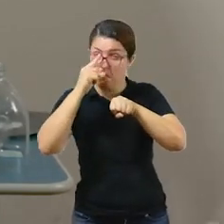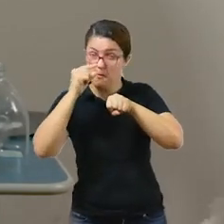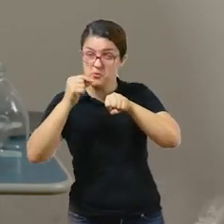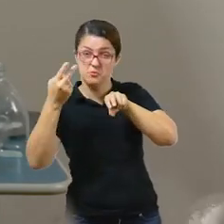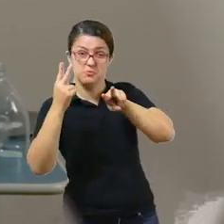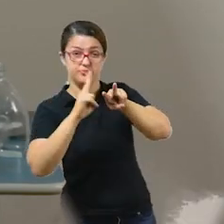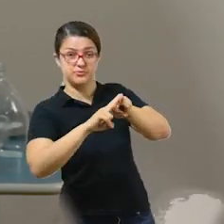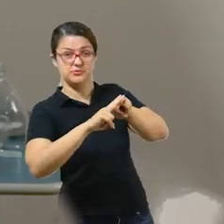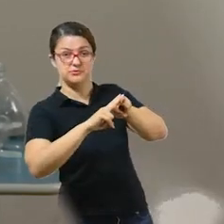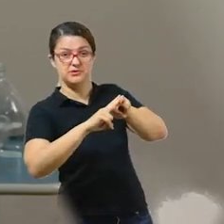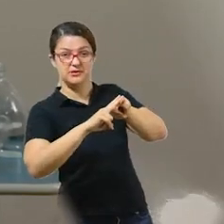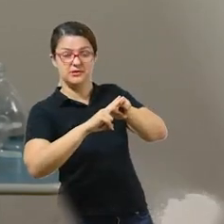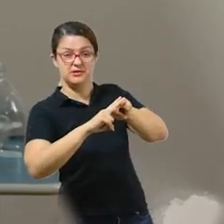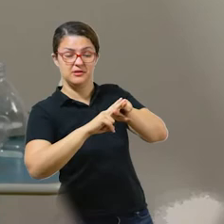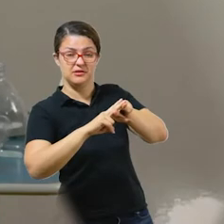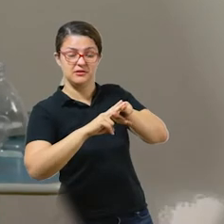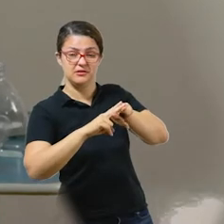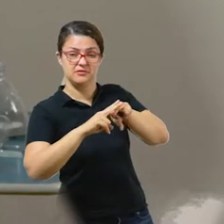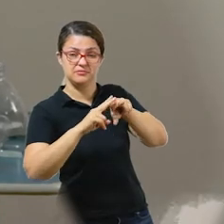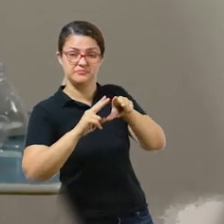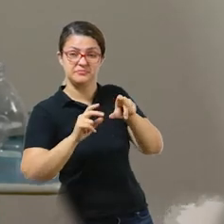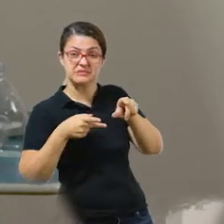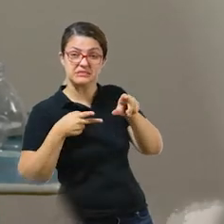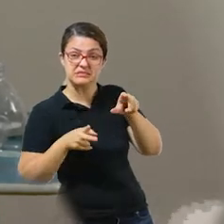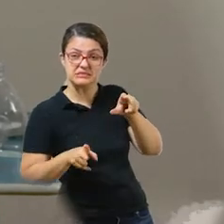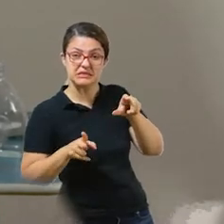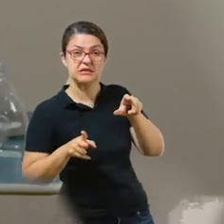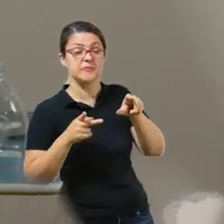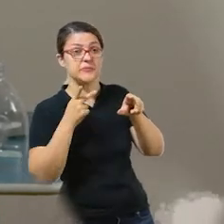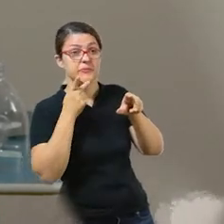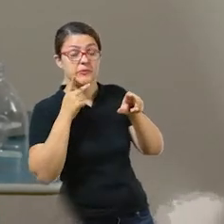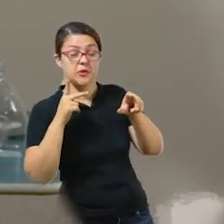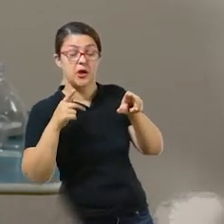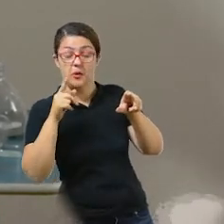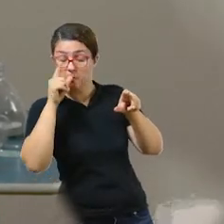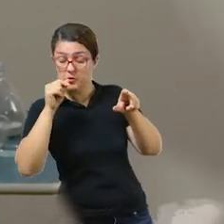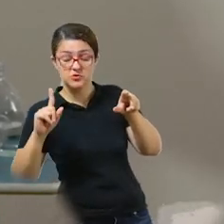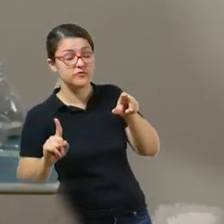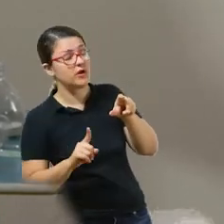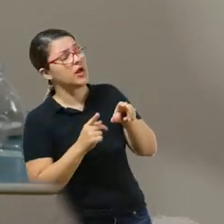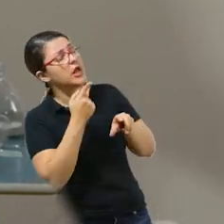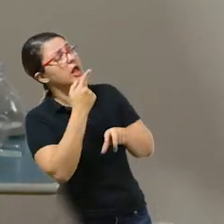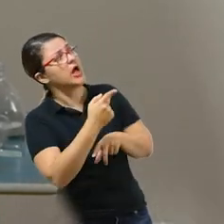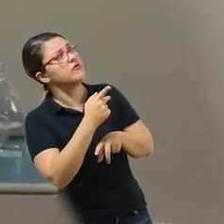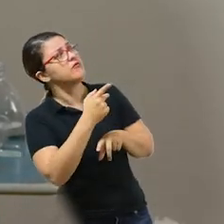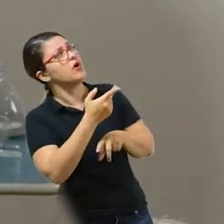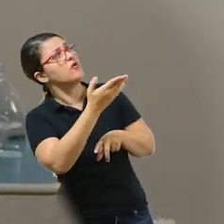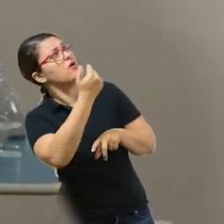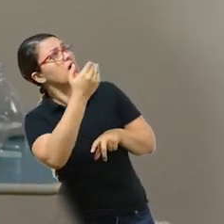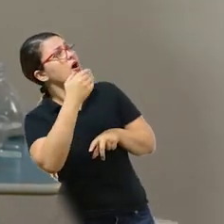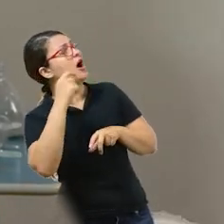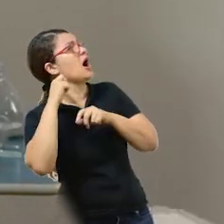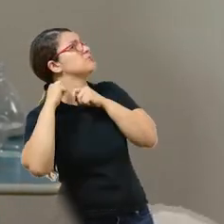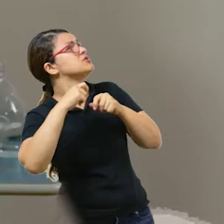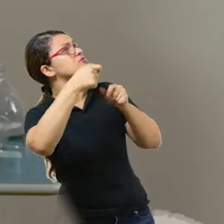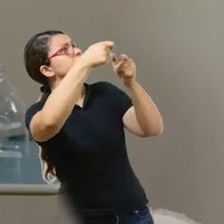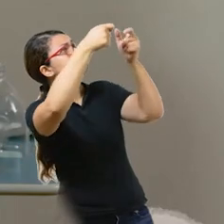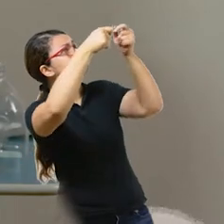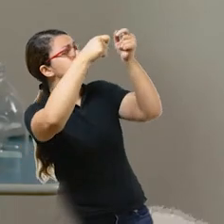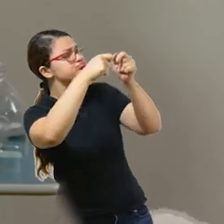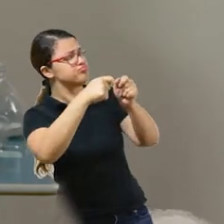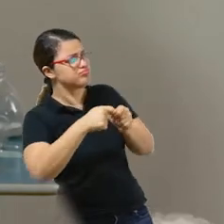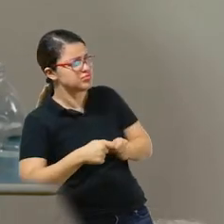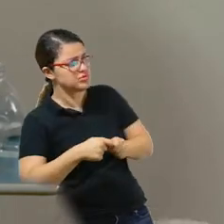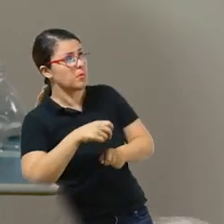que a bruxa queria levar uma frutinha para ela, ela dizia: Rapunzel, Rapunzel, joga suas tranças. E aqui